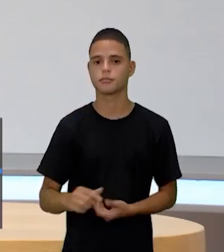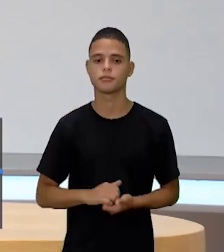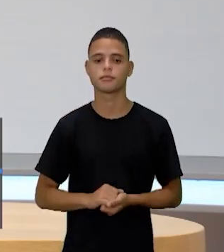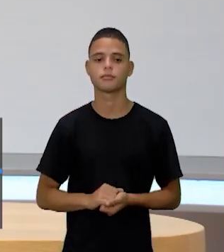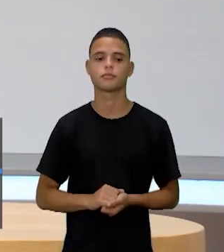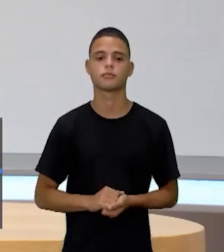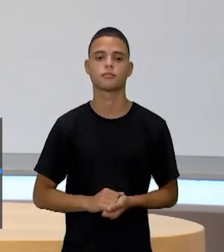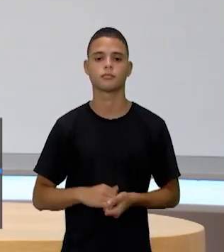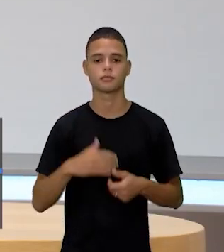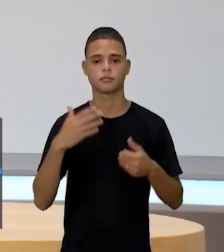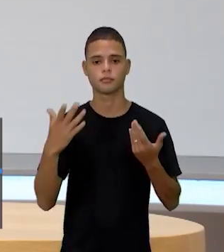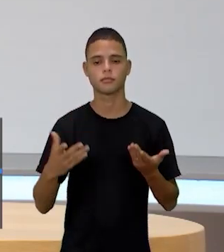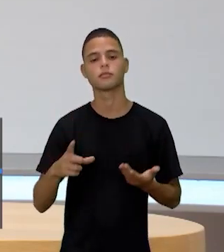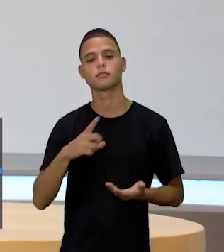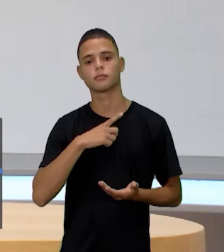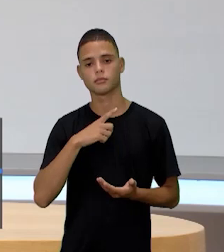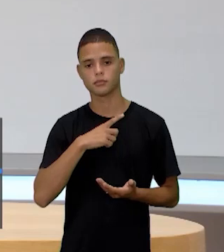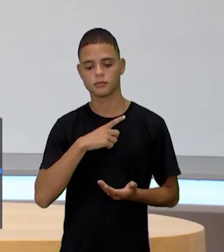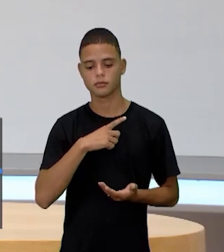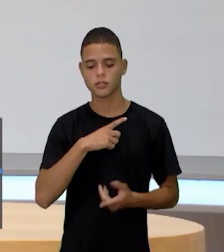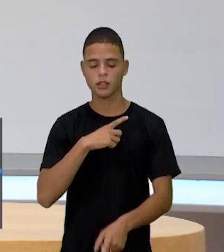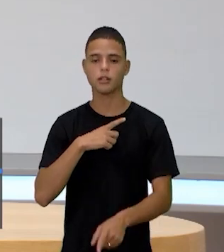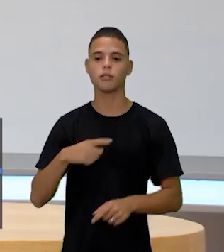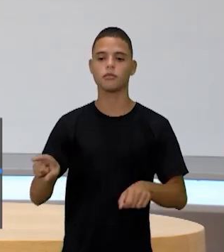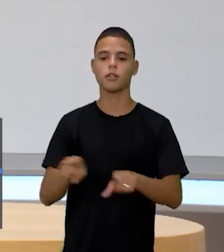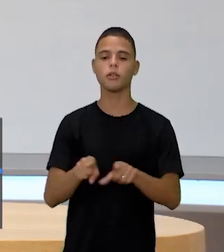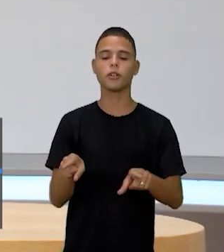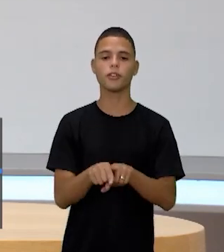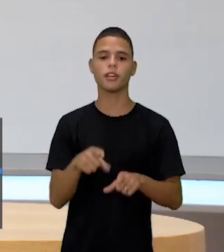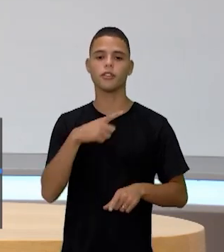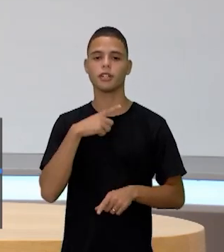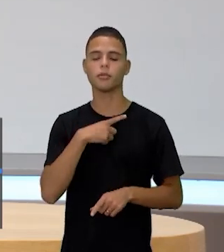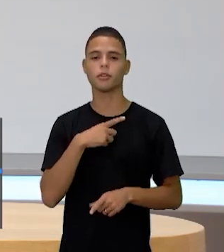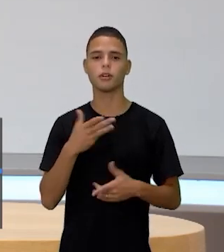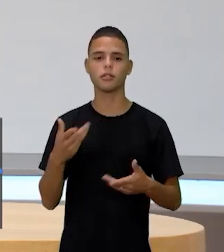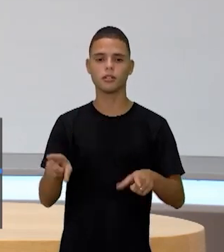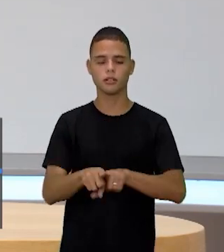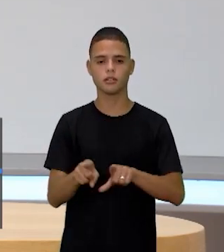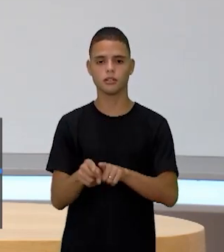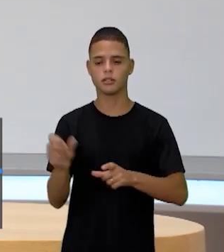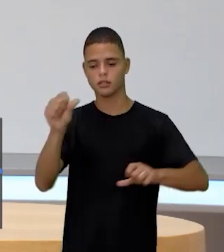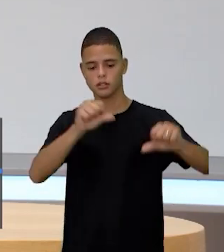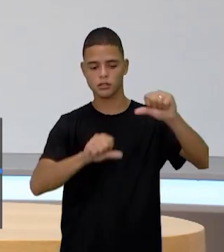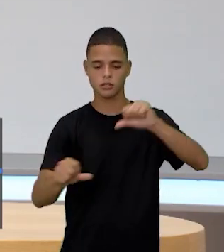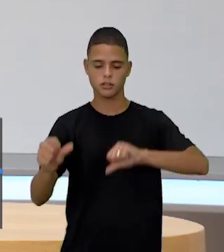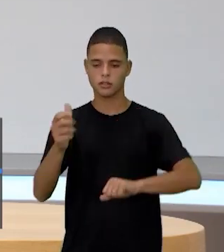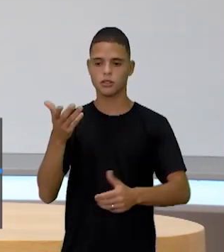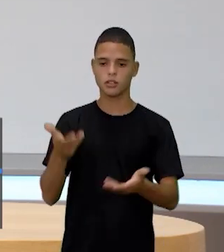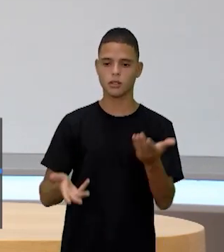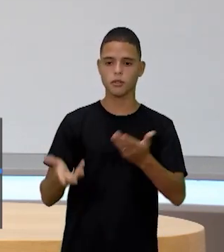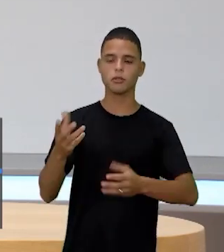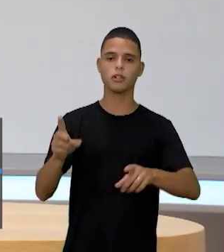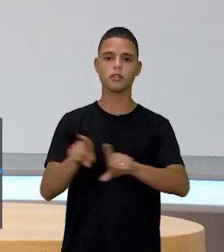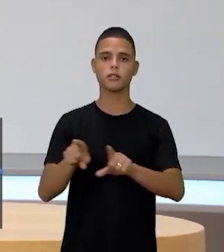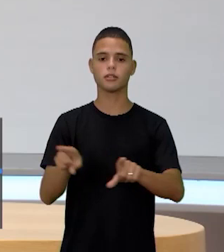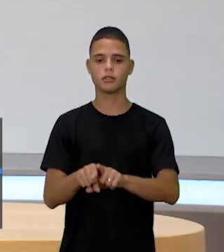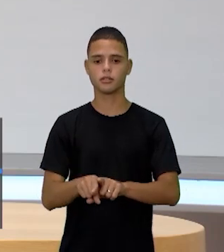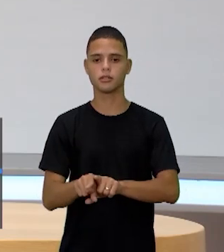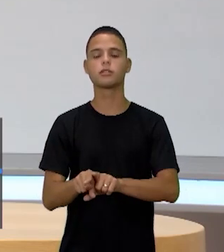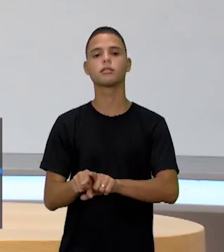no caso, na verdade, eu tenho até a diferença entre uma reação química e uma reação física,